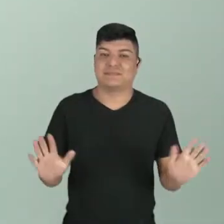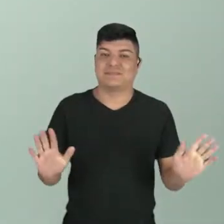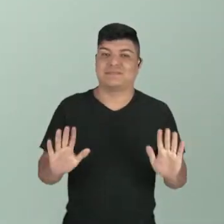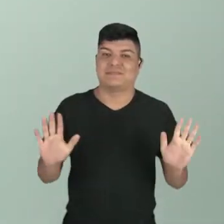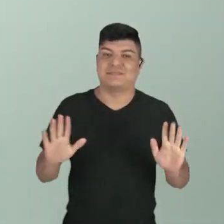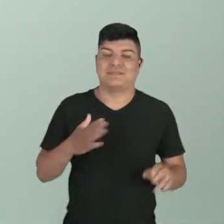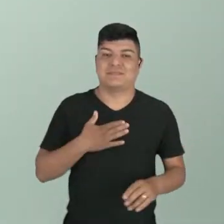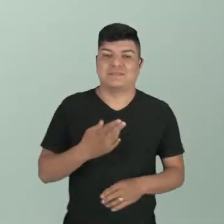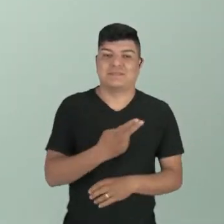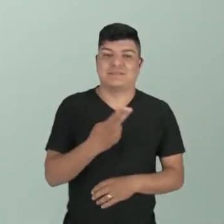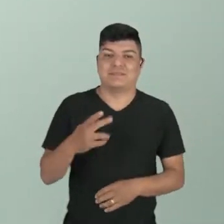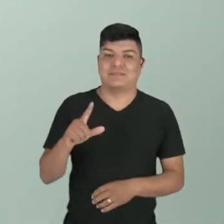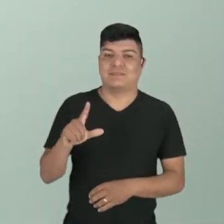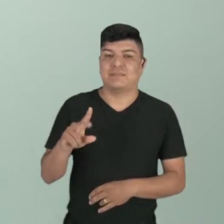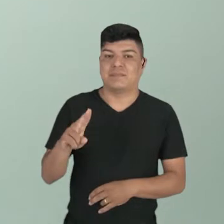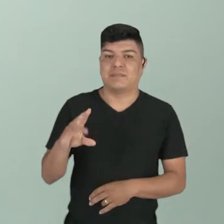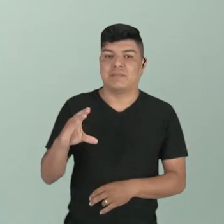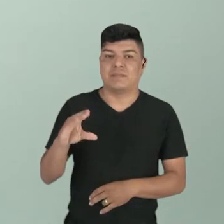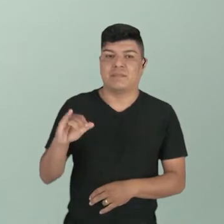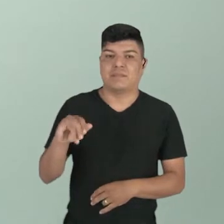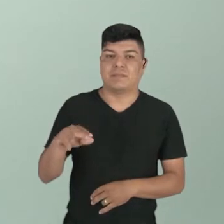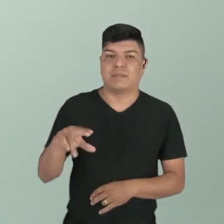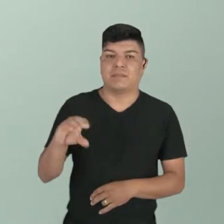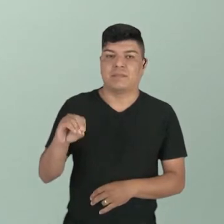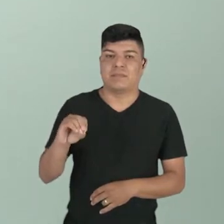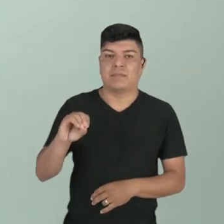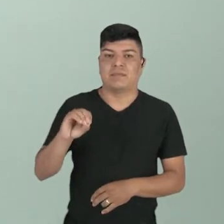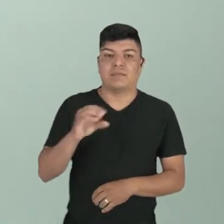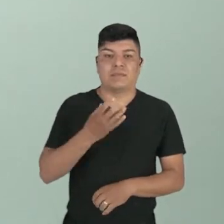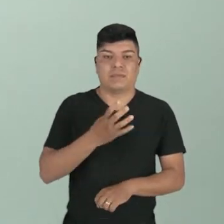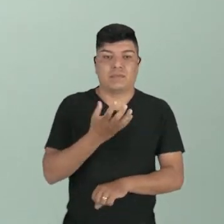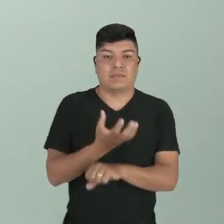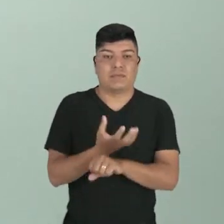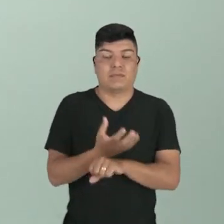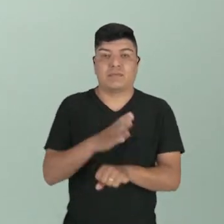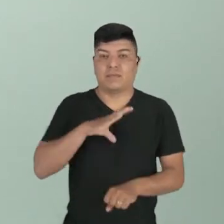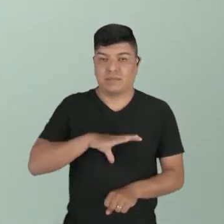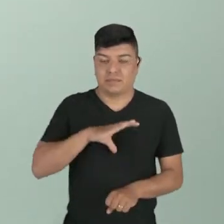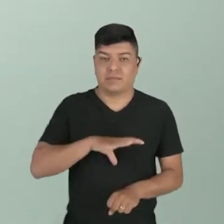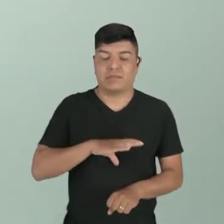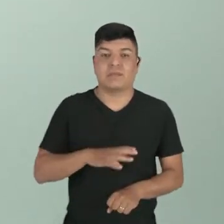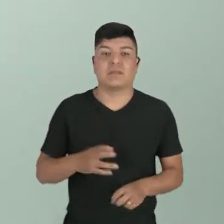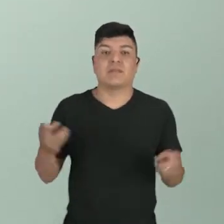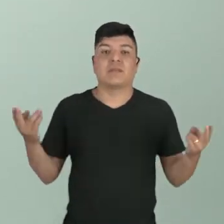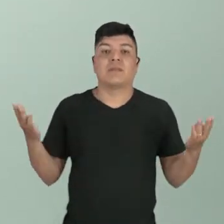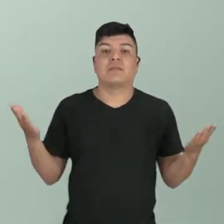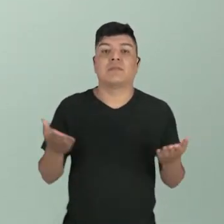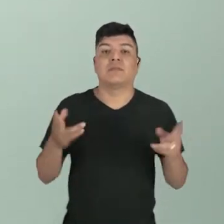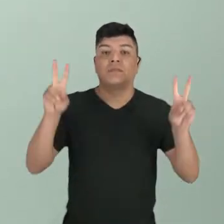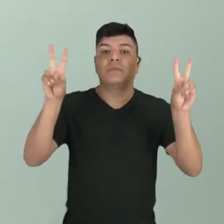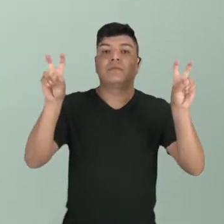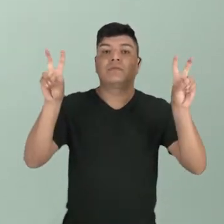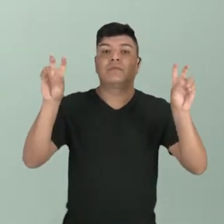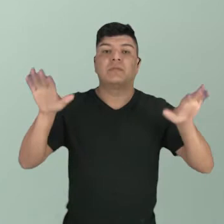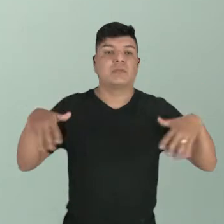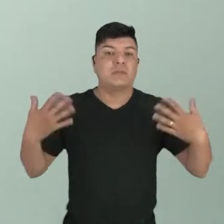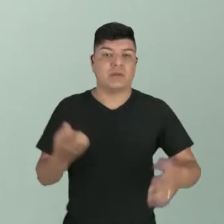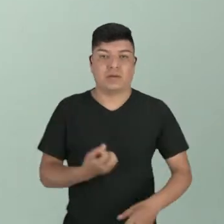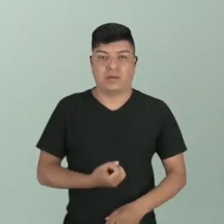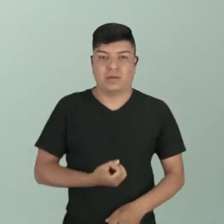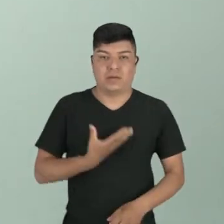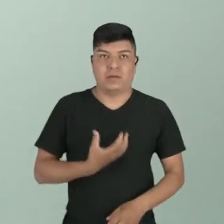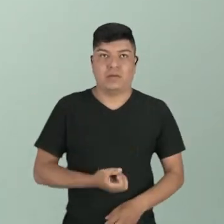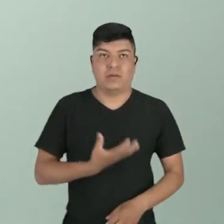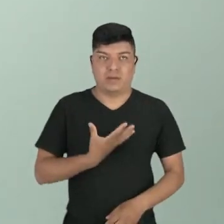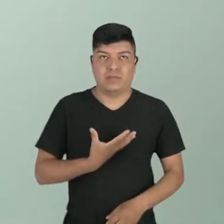Olá pessoal, eu sou o professor Luciano, de língua portuguesa, e hoje nós vamos falar sobre trovadorismo, tá bem ali